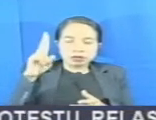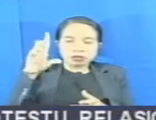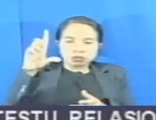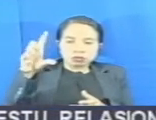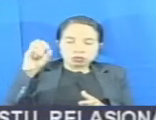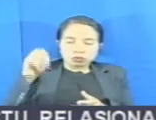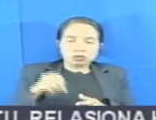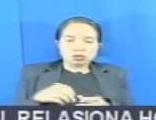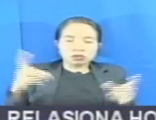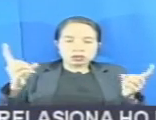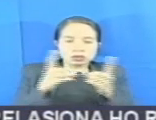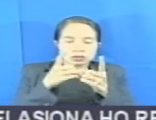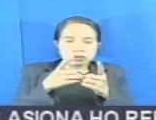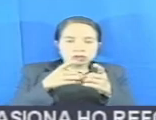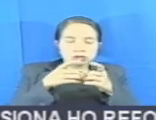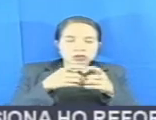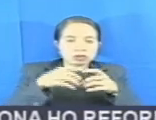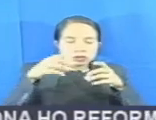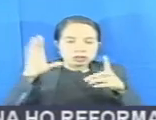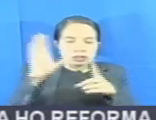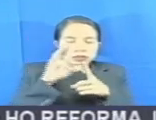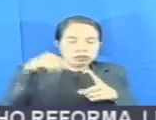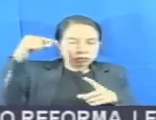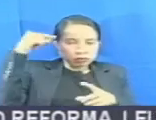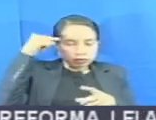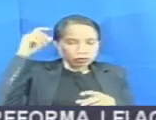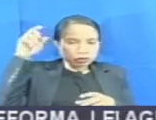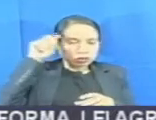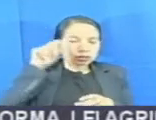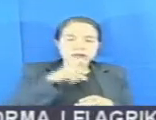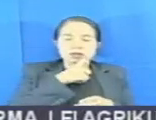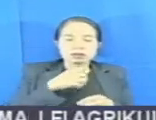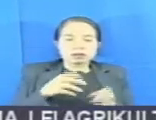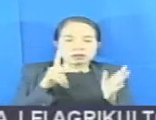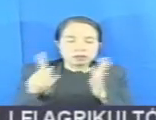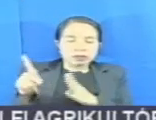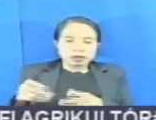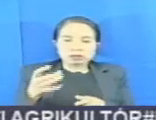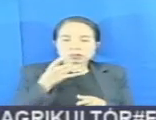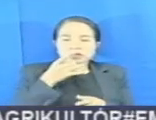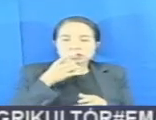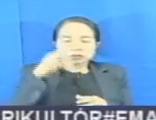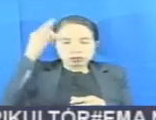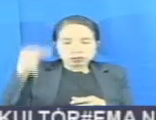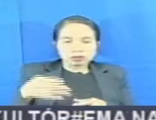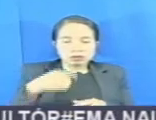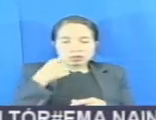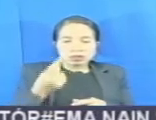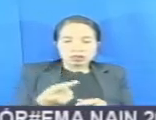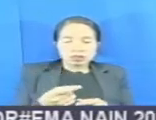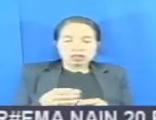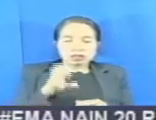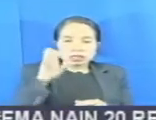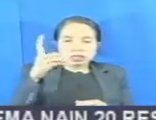Sef, governo Tauro Matangruak, por informa com o programa no plano setor eletricidade e a futuro. Niatetem,